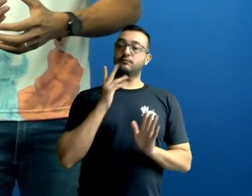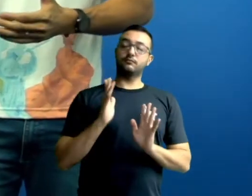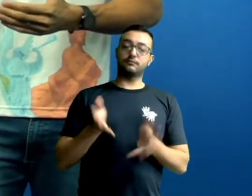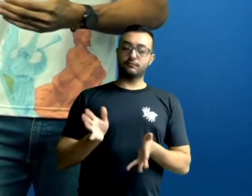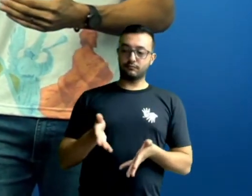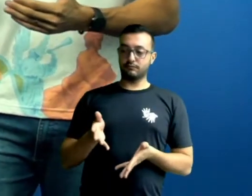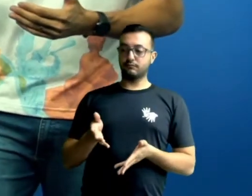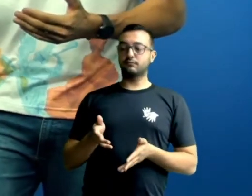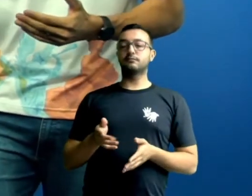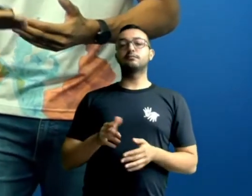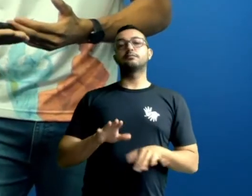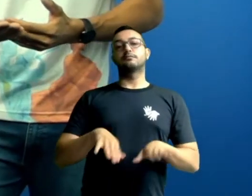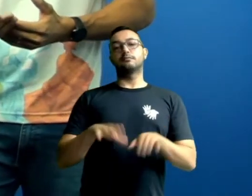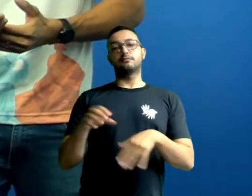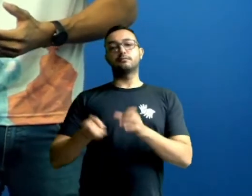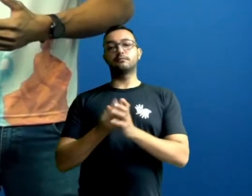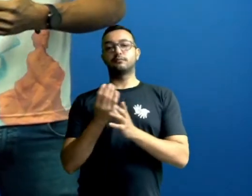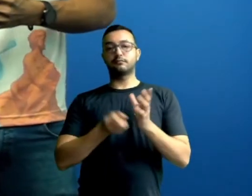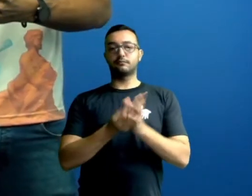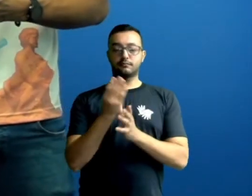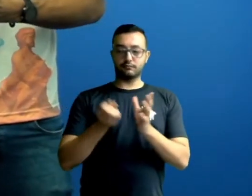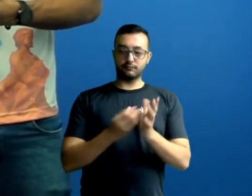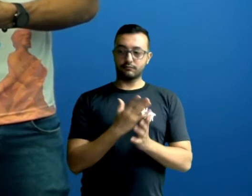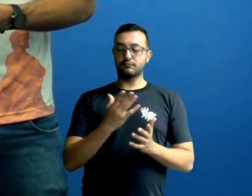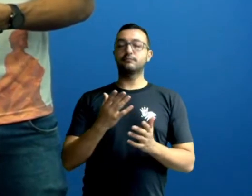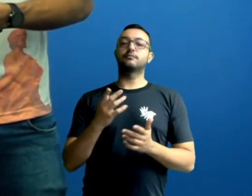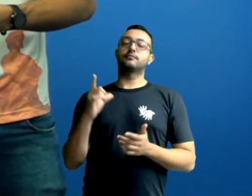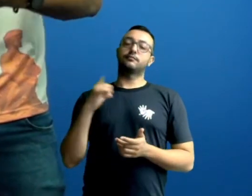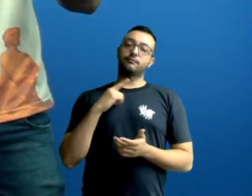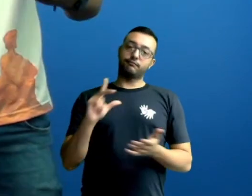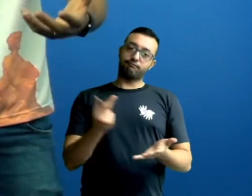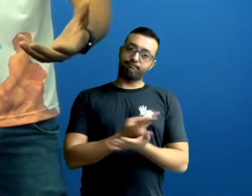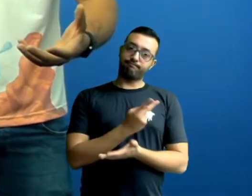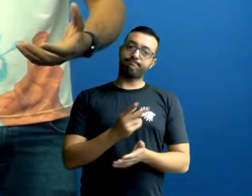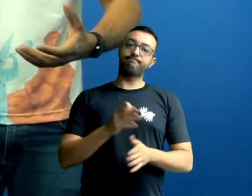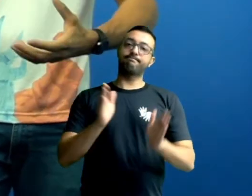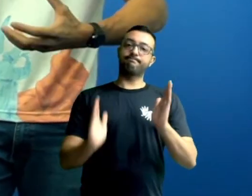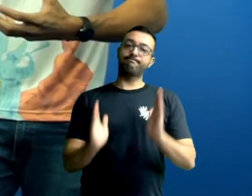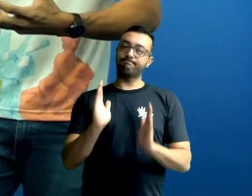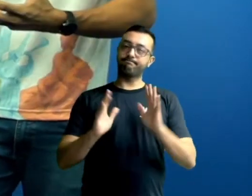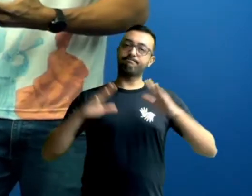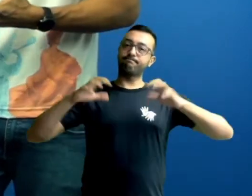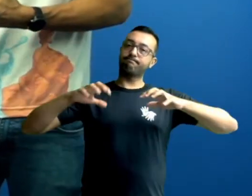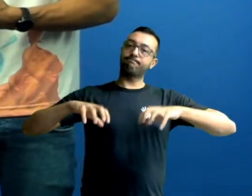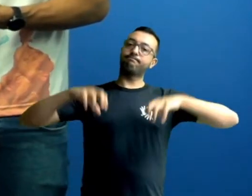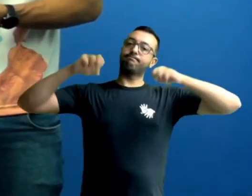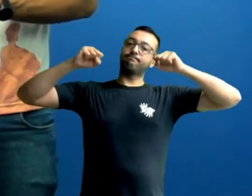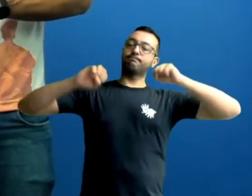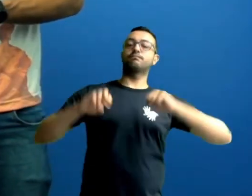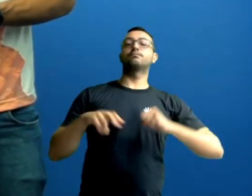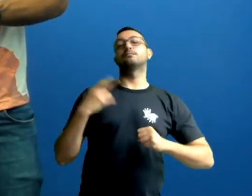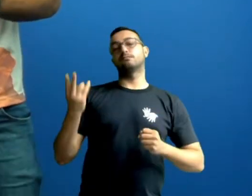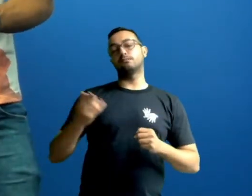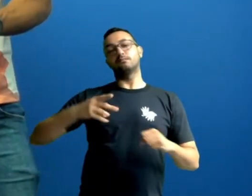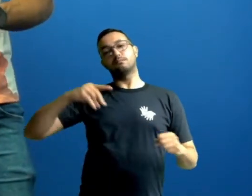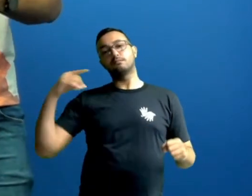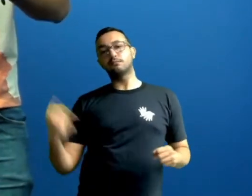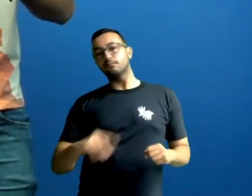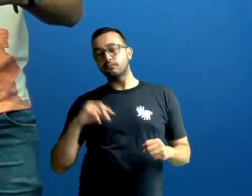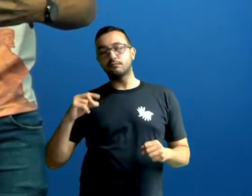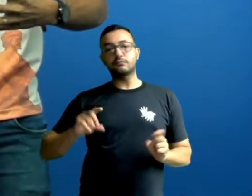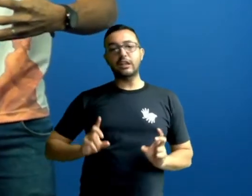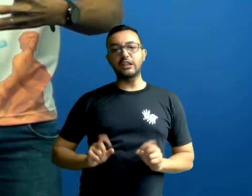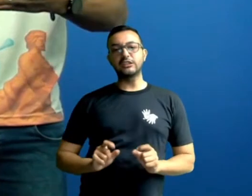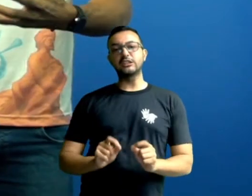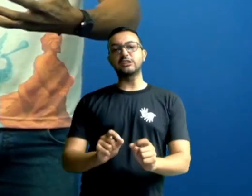para vocês. Determinadas plantas, né, elas são acometidas por períodos de estiagem ou por um determinado tipo de praga que vem